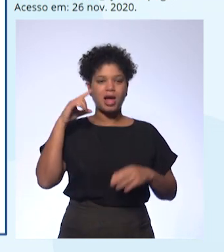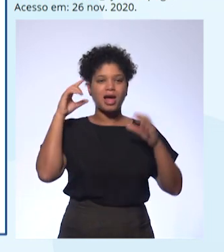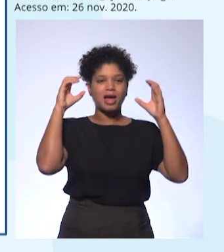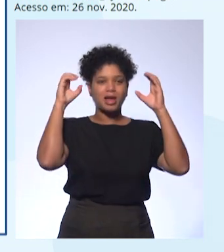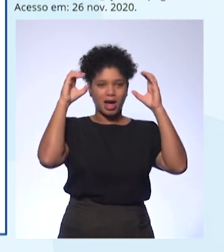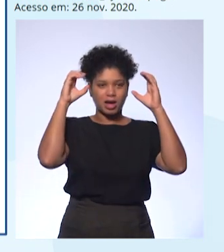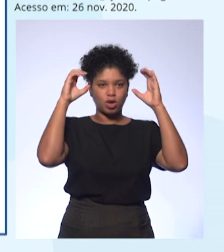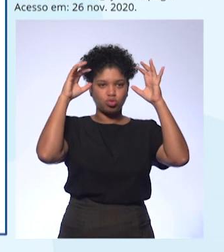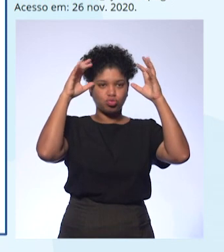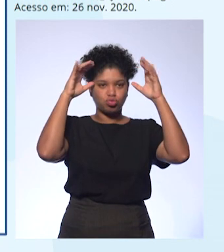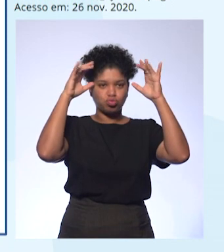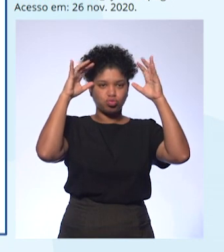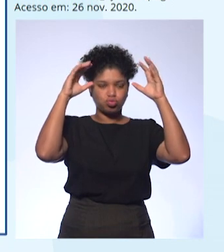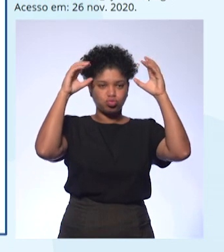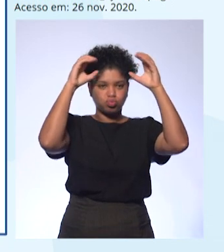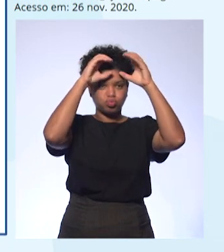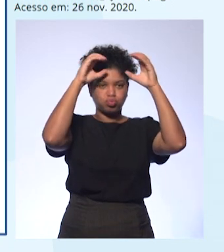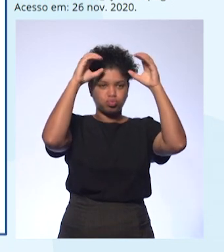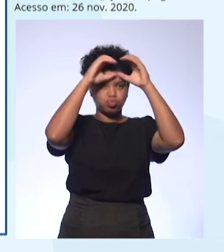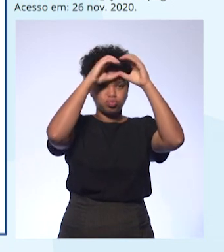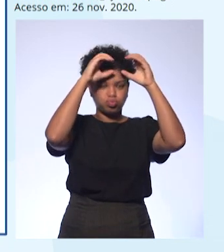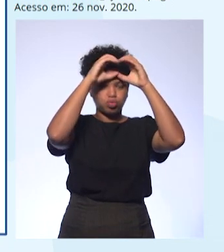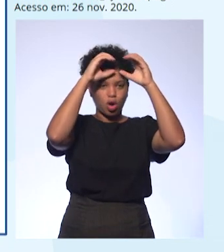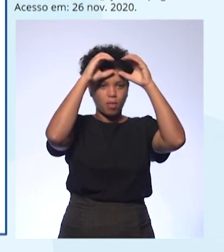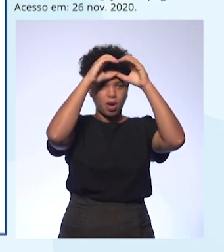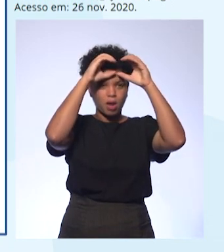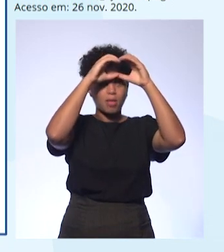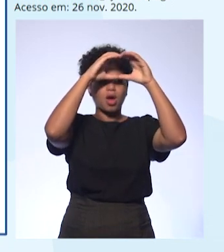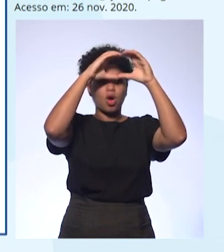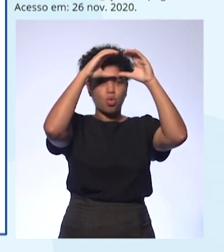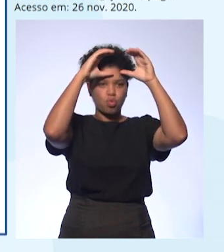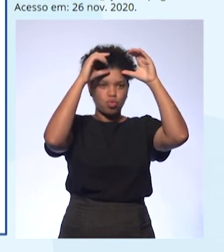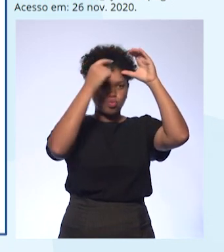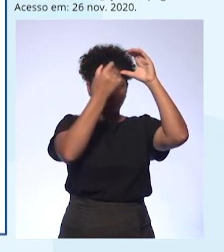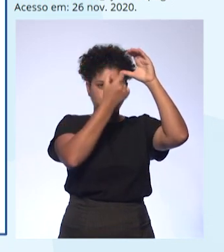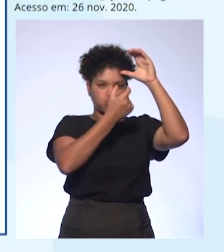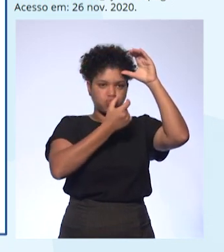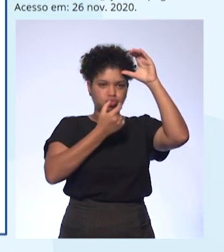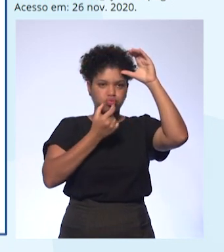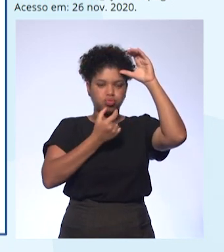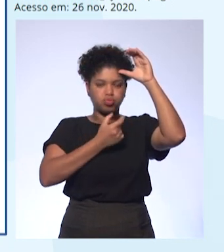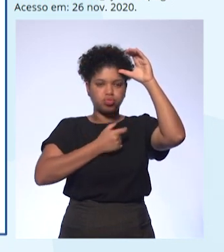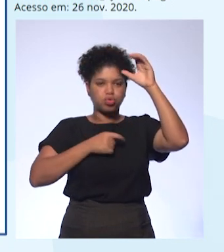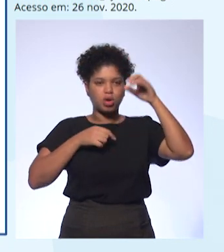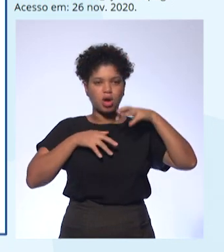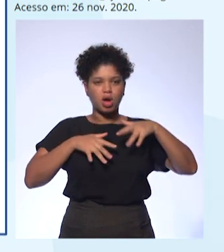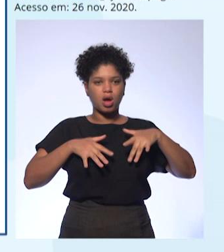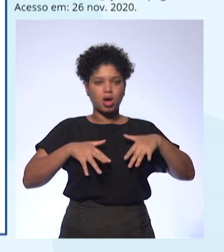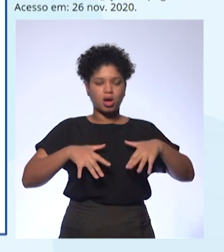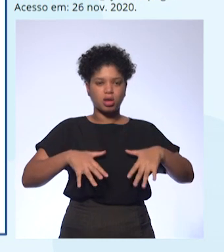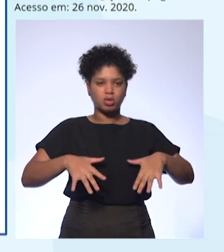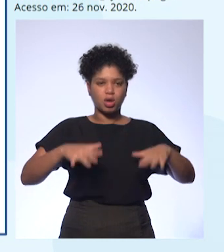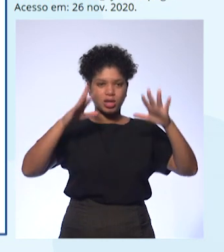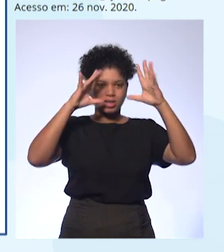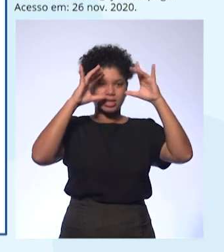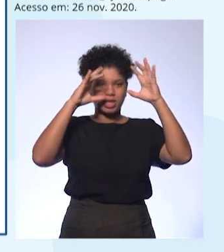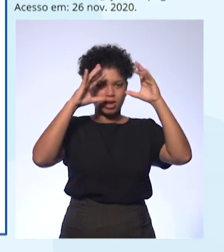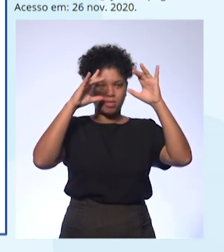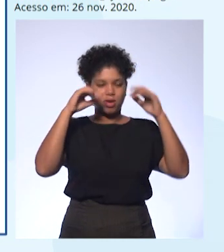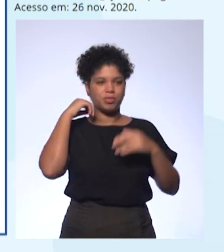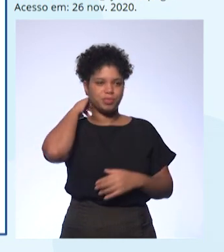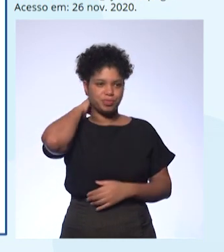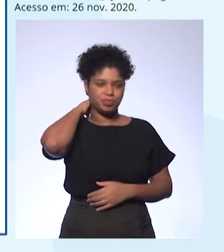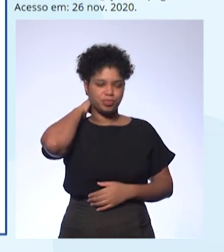tá? Então, a gente já tem a formação de um grande cordão nervoso aí. E aqui, o que a gente olha